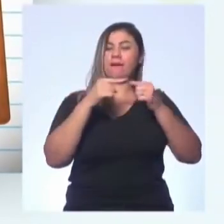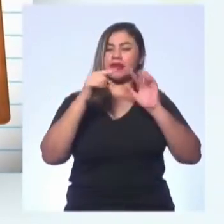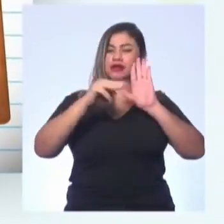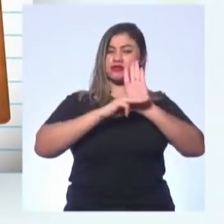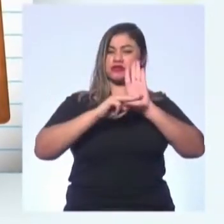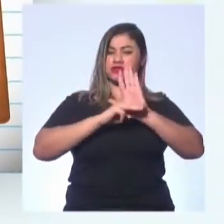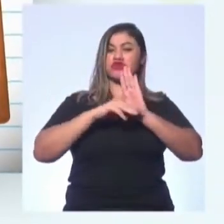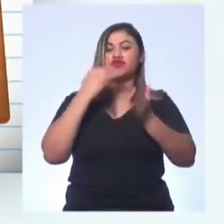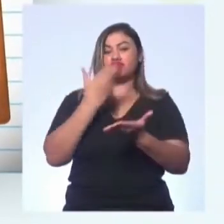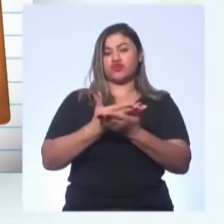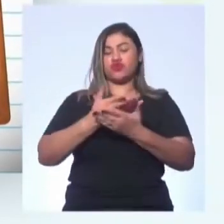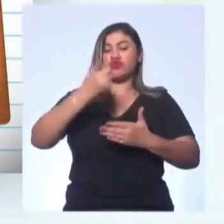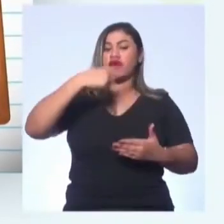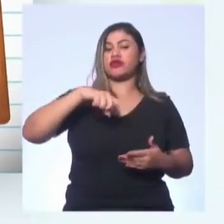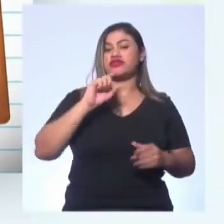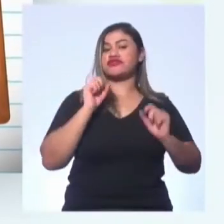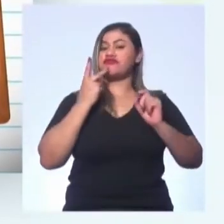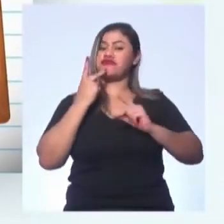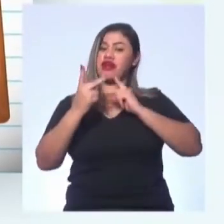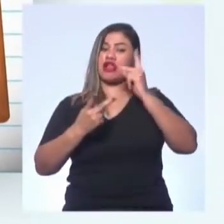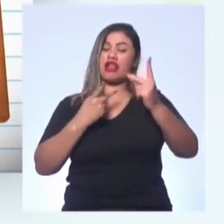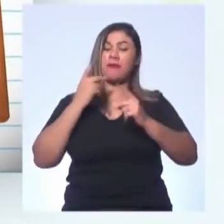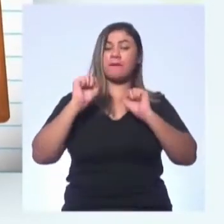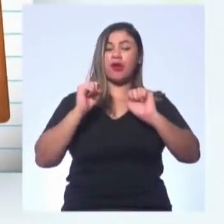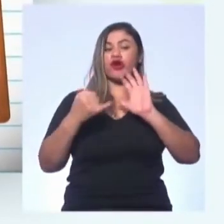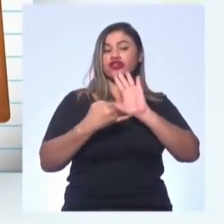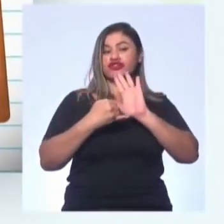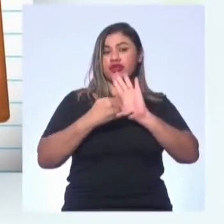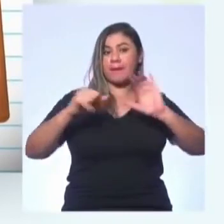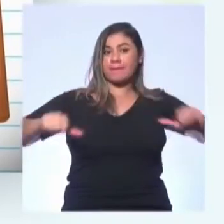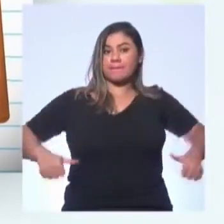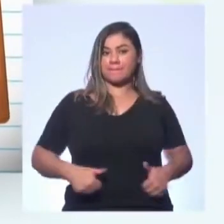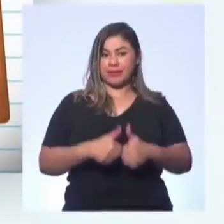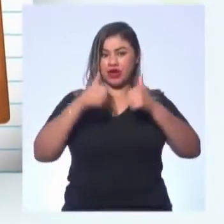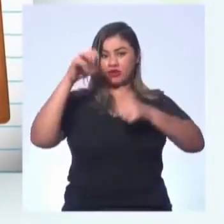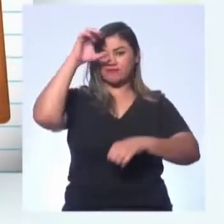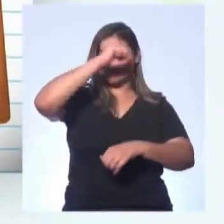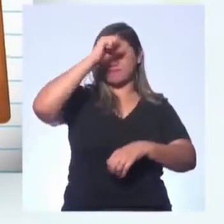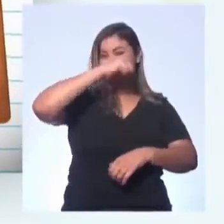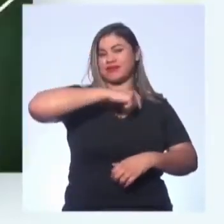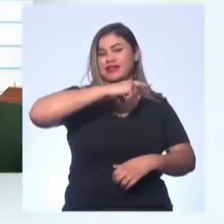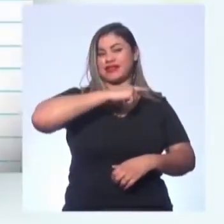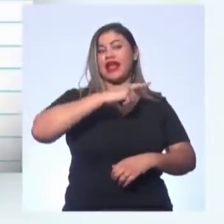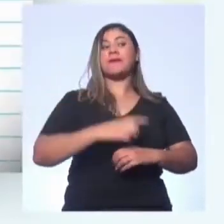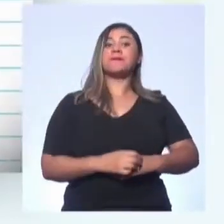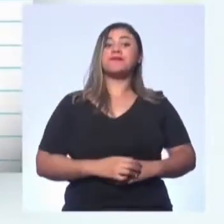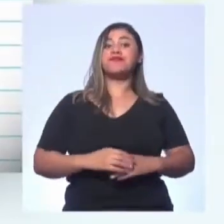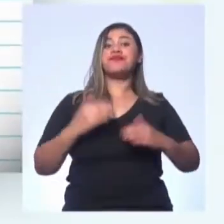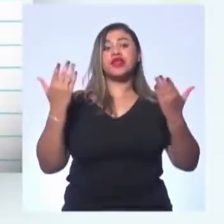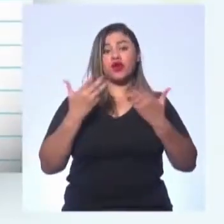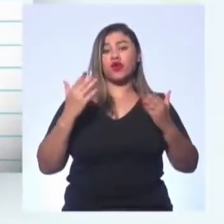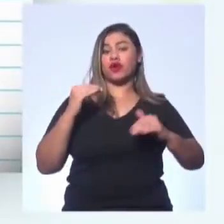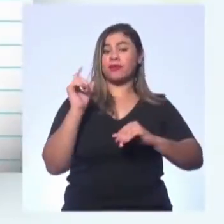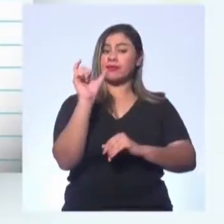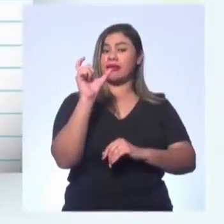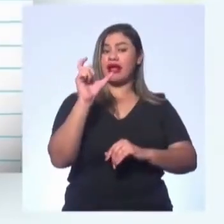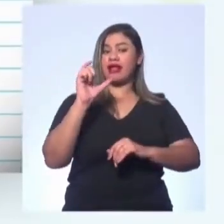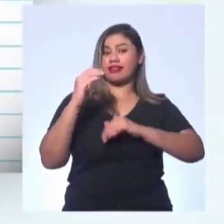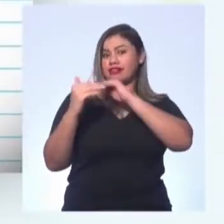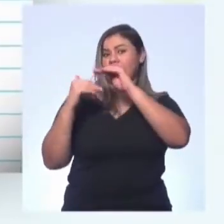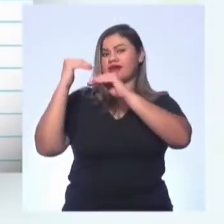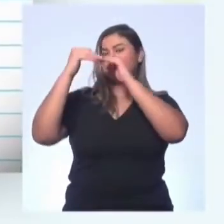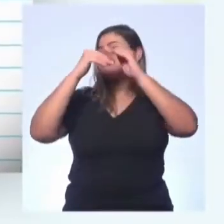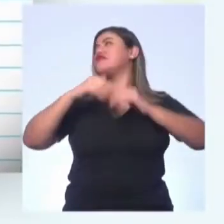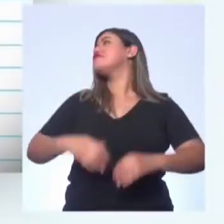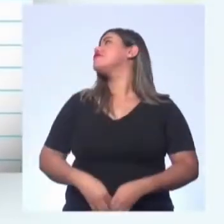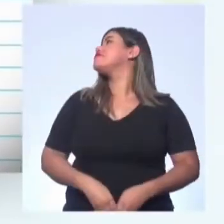de correção, podemos dizer que isso é um indicativo de que houve melhora na aprendizagem. Vamos analisar agora desenvolvimento. Aqui,